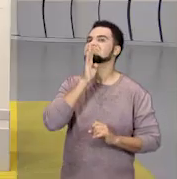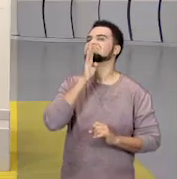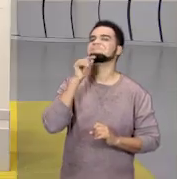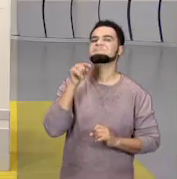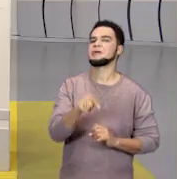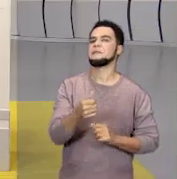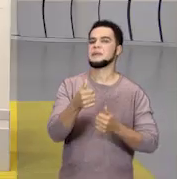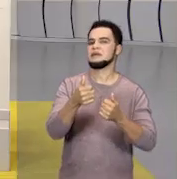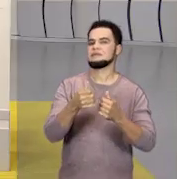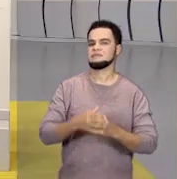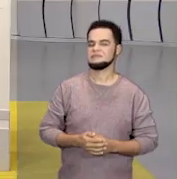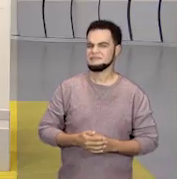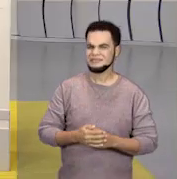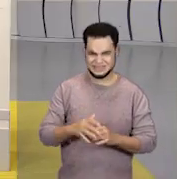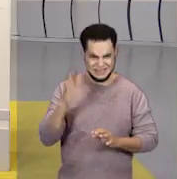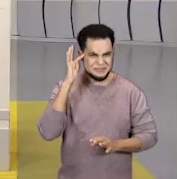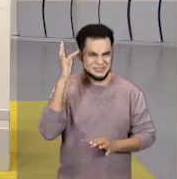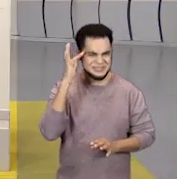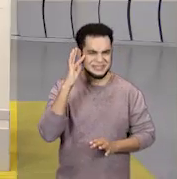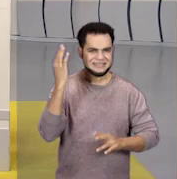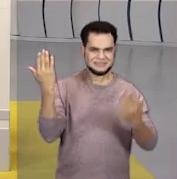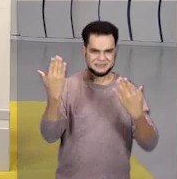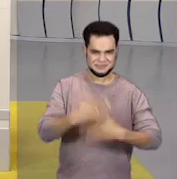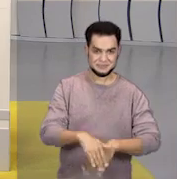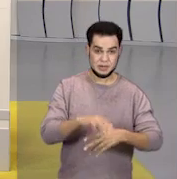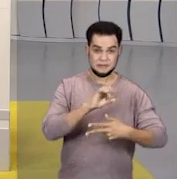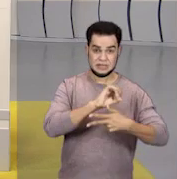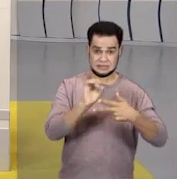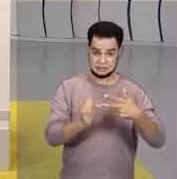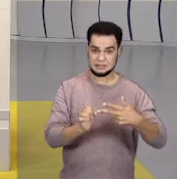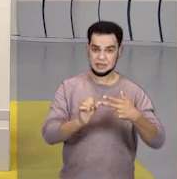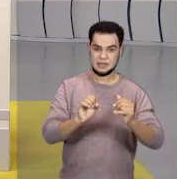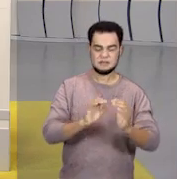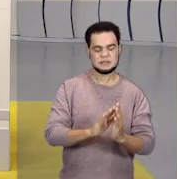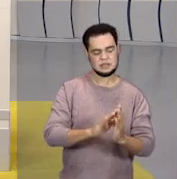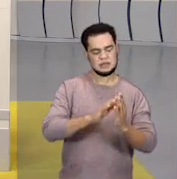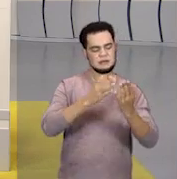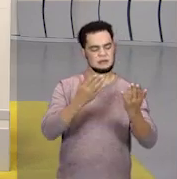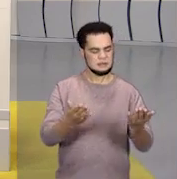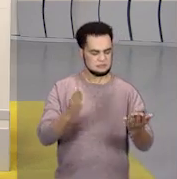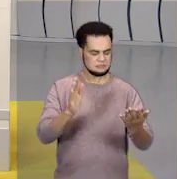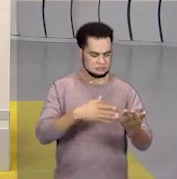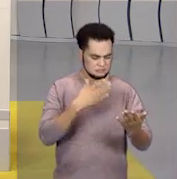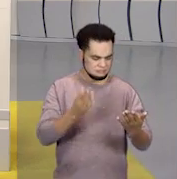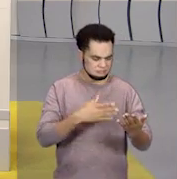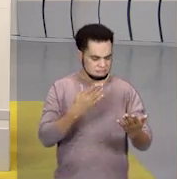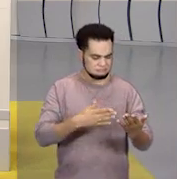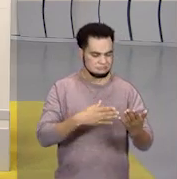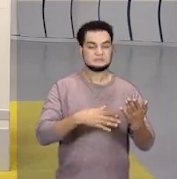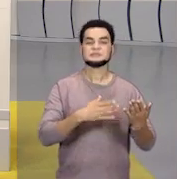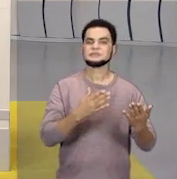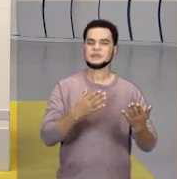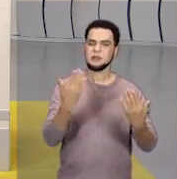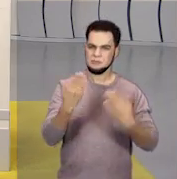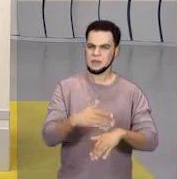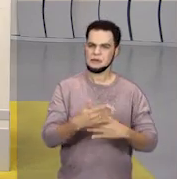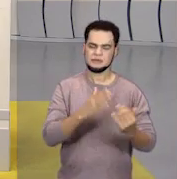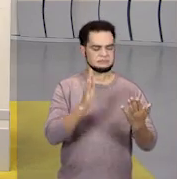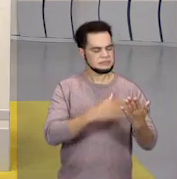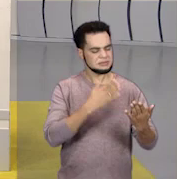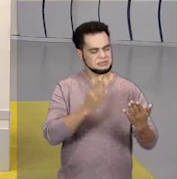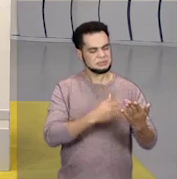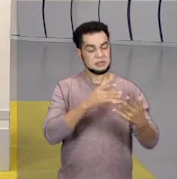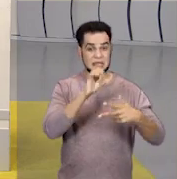nisso? De cair, se você chegar lá na prova do Enem, você abrir o caderno lá no meio do caderno de